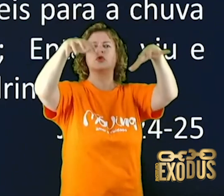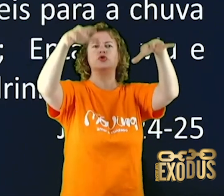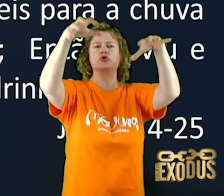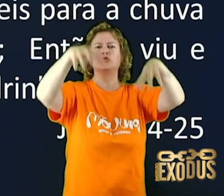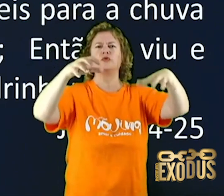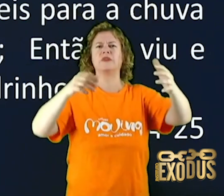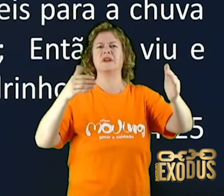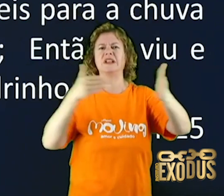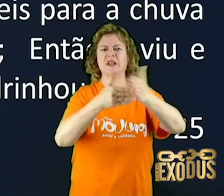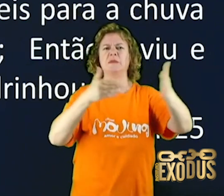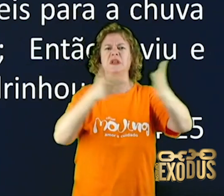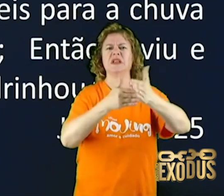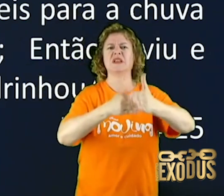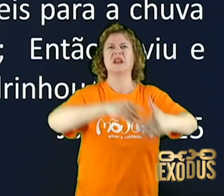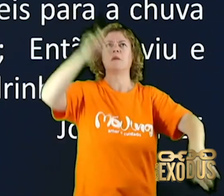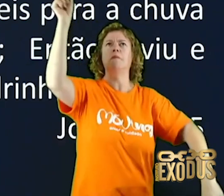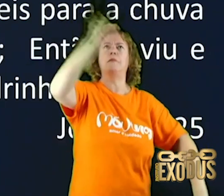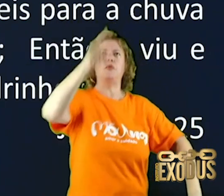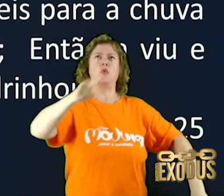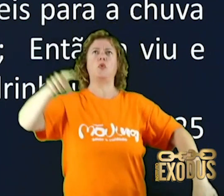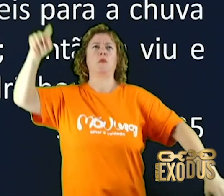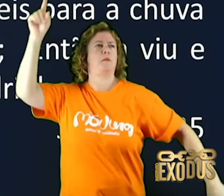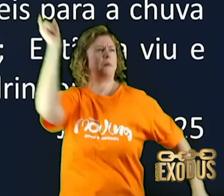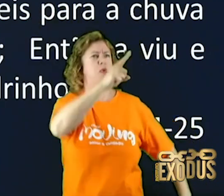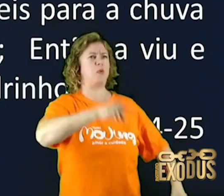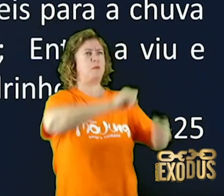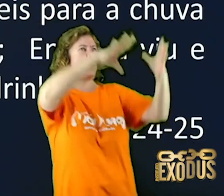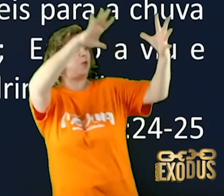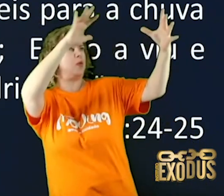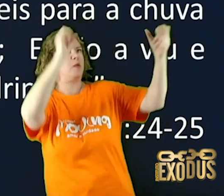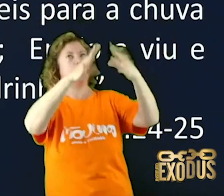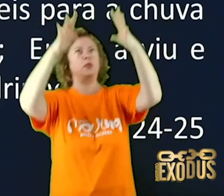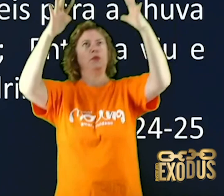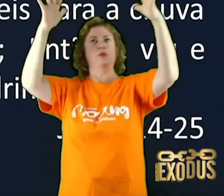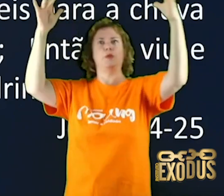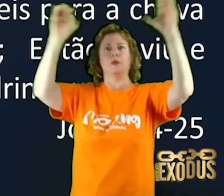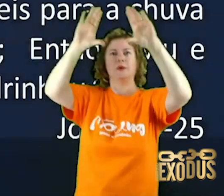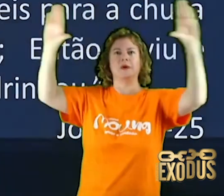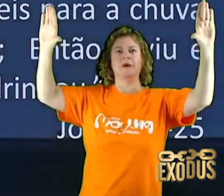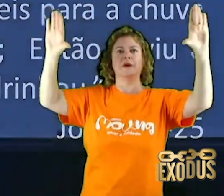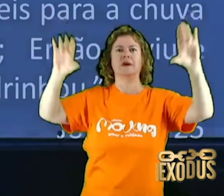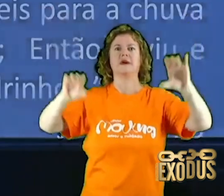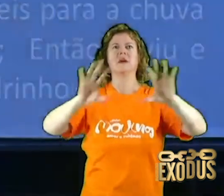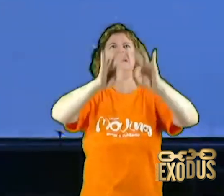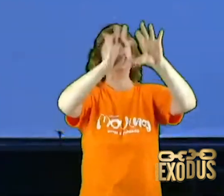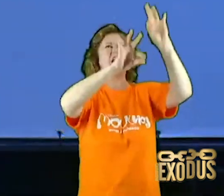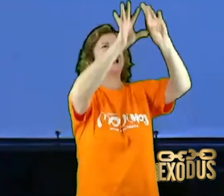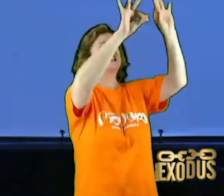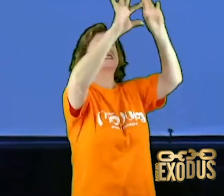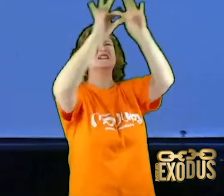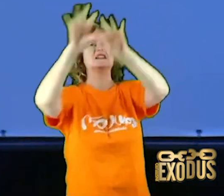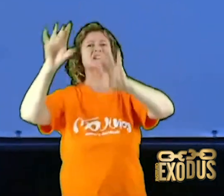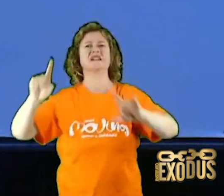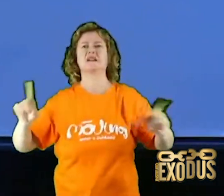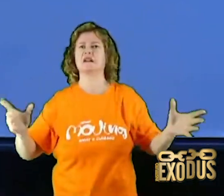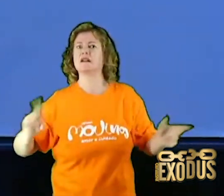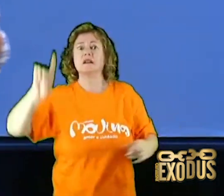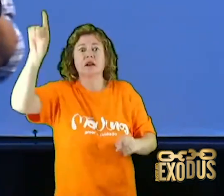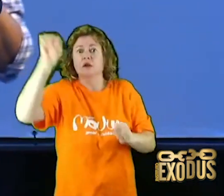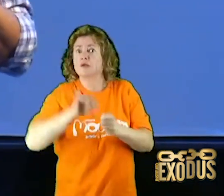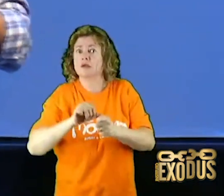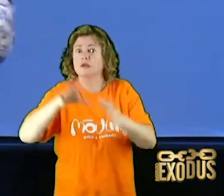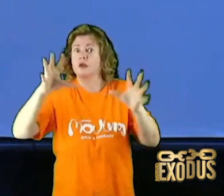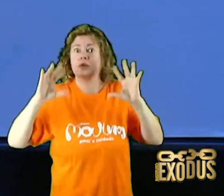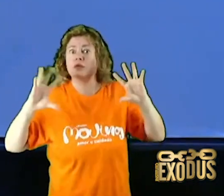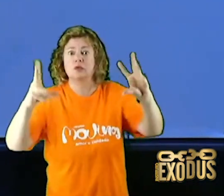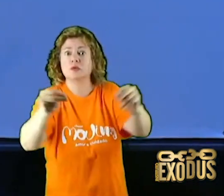dos trovões, então a viu e relatou, estabeleceu e também a esquadrinhou. O Deus que criou a